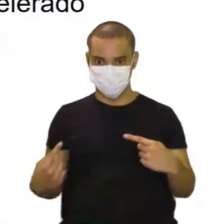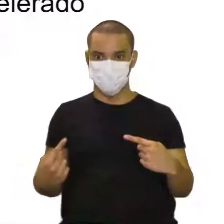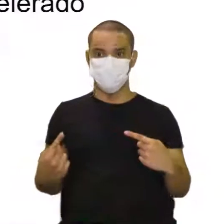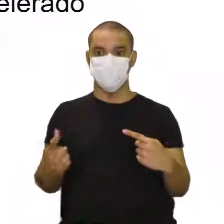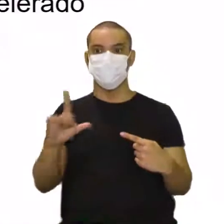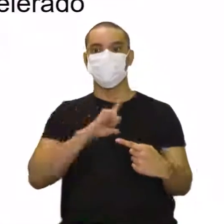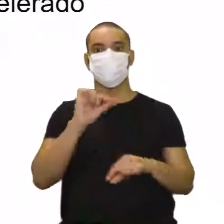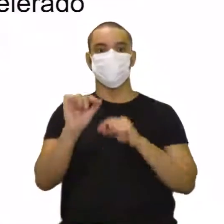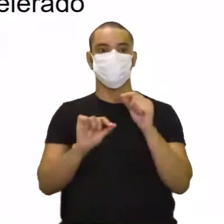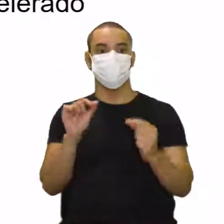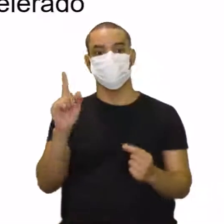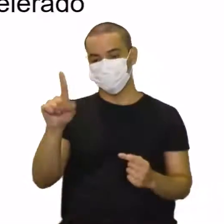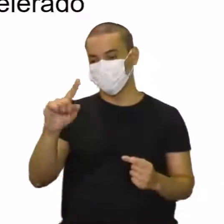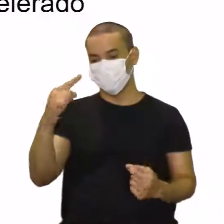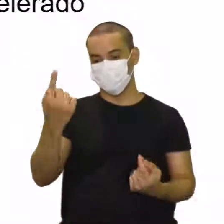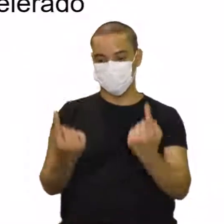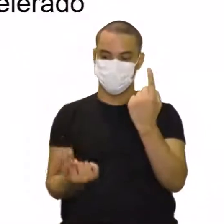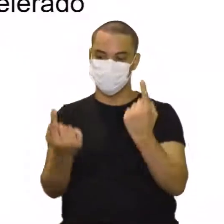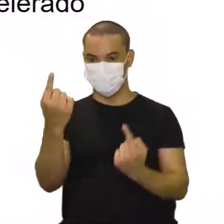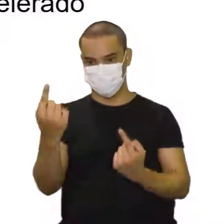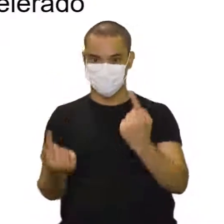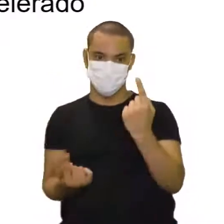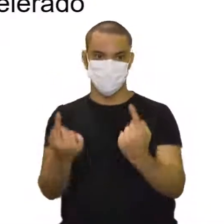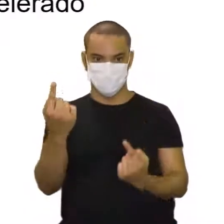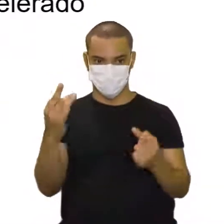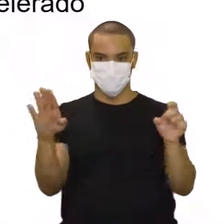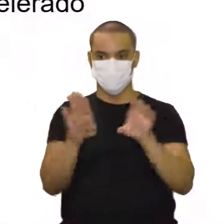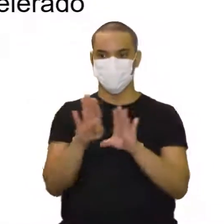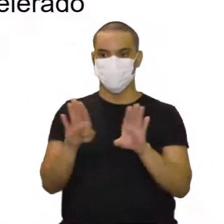espiras são alternadas